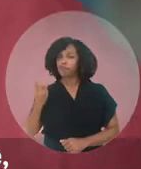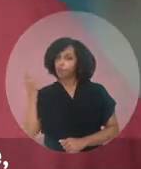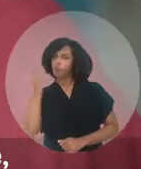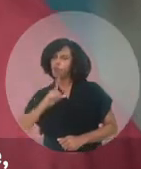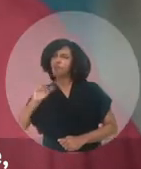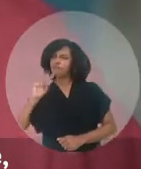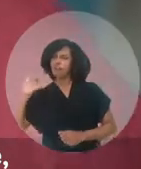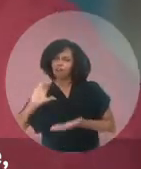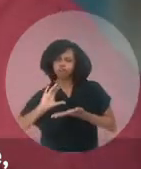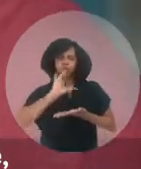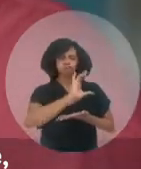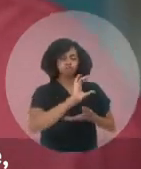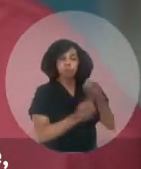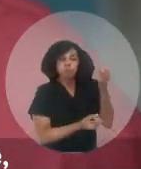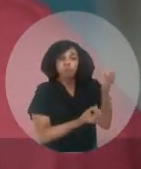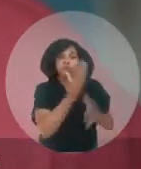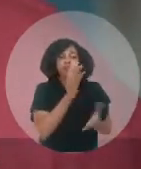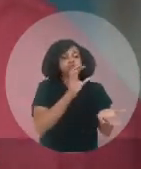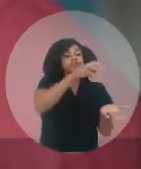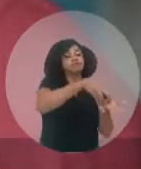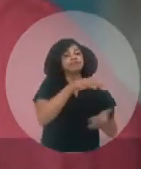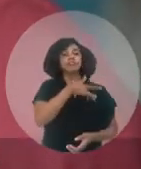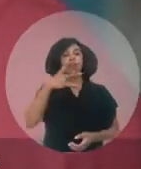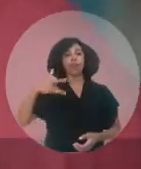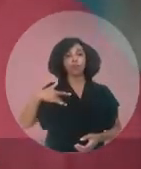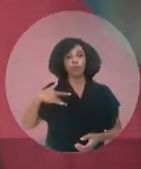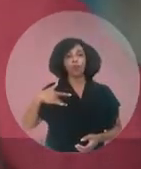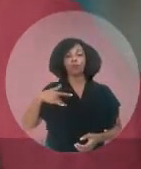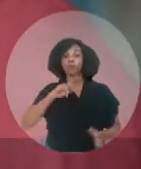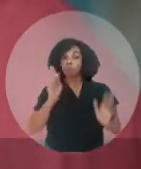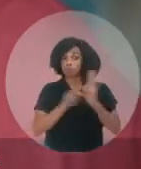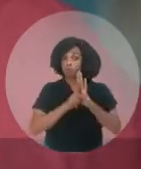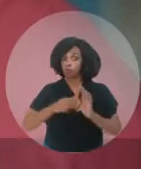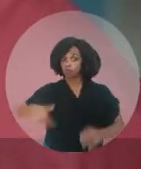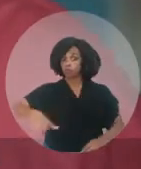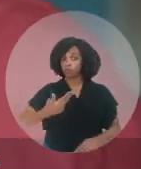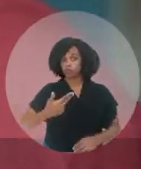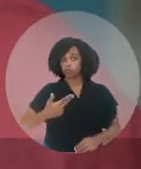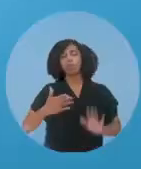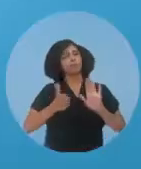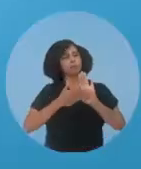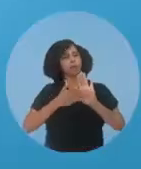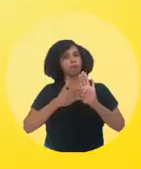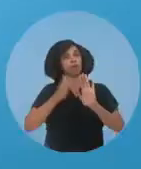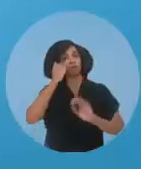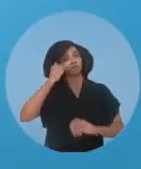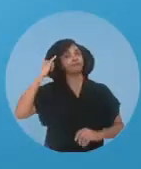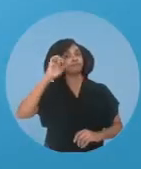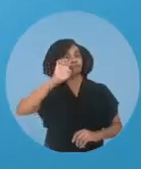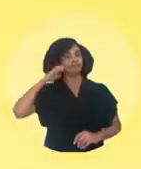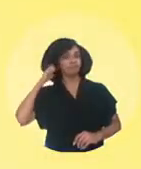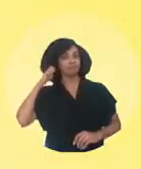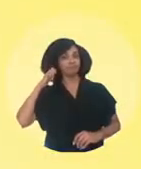para construir exclusivamente uma unidade de saúde para a realização de cirurgias eletivas. Proposta de